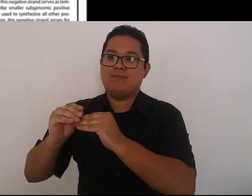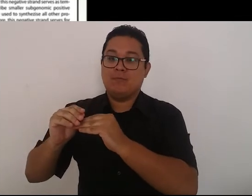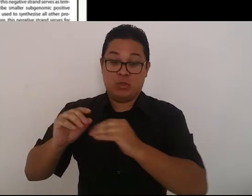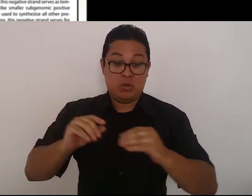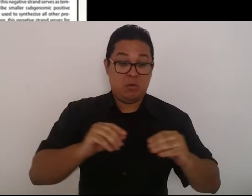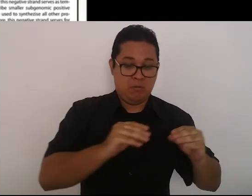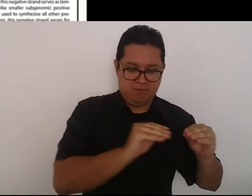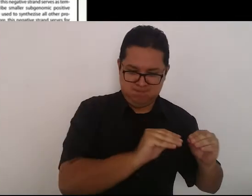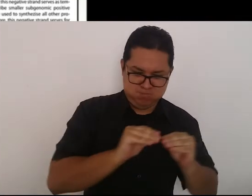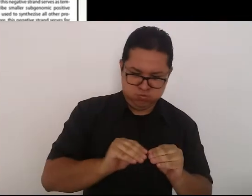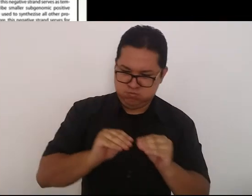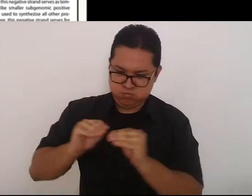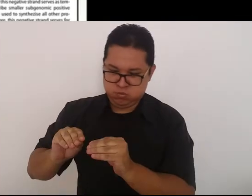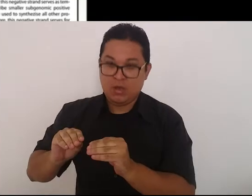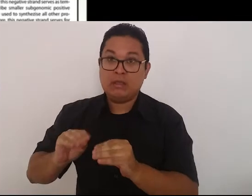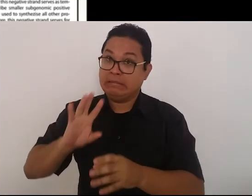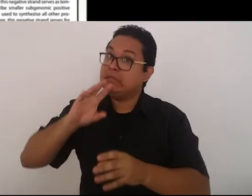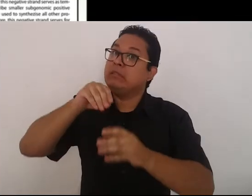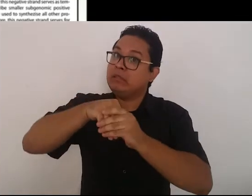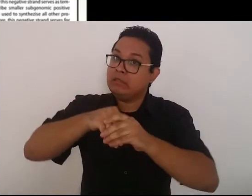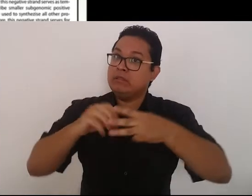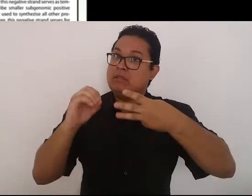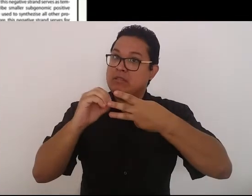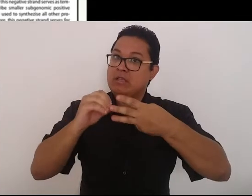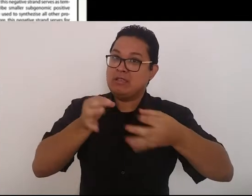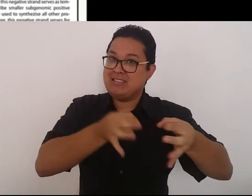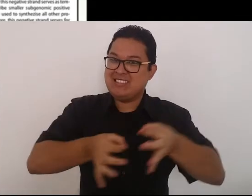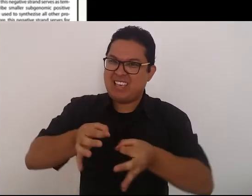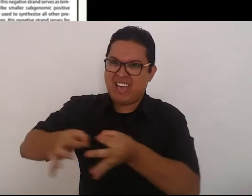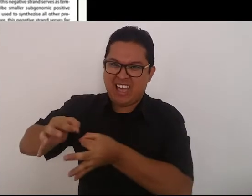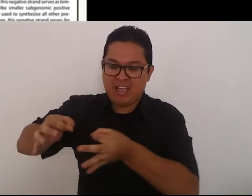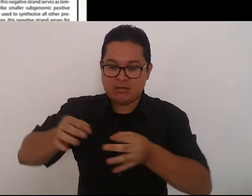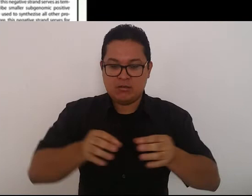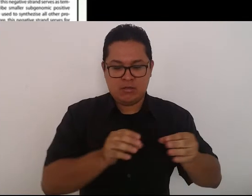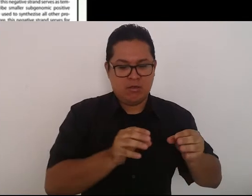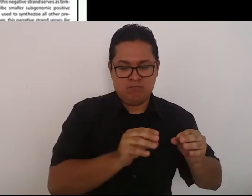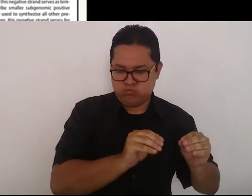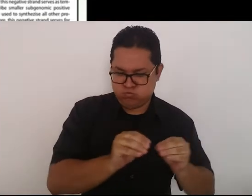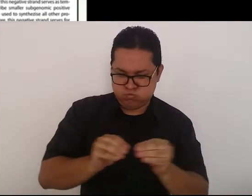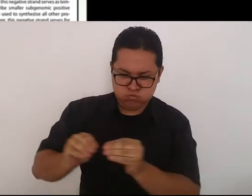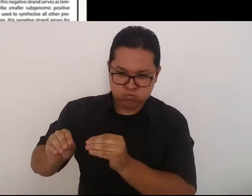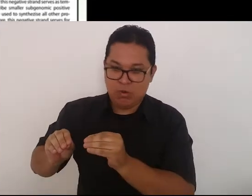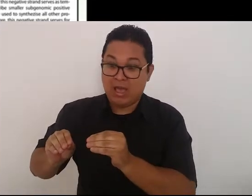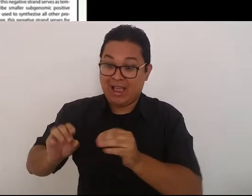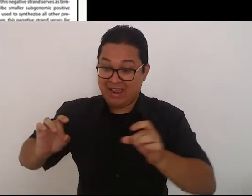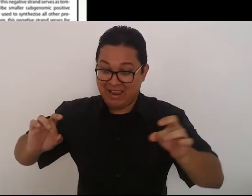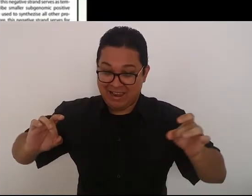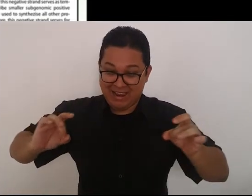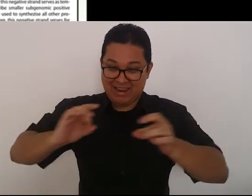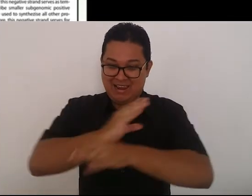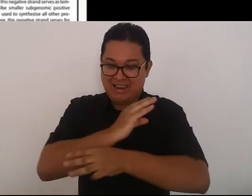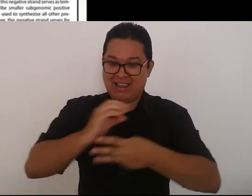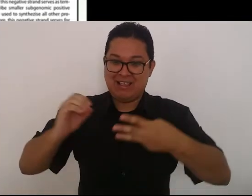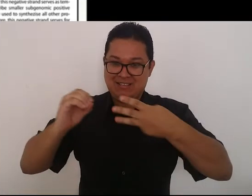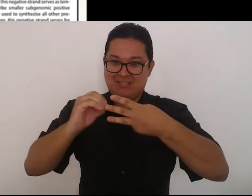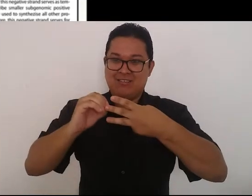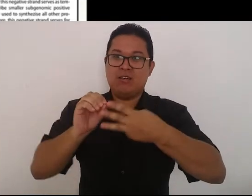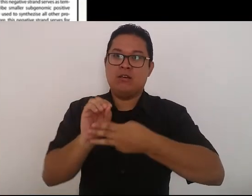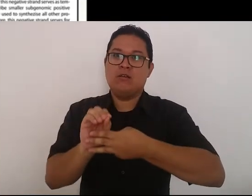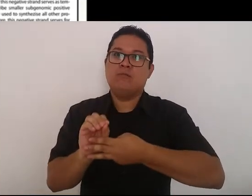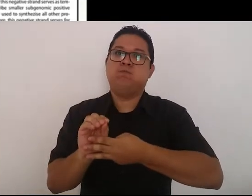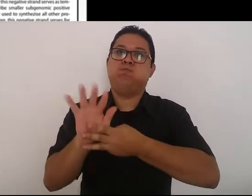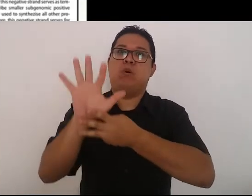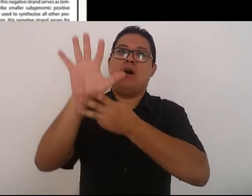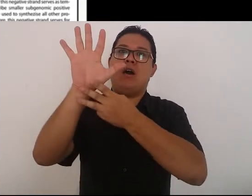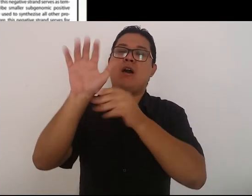certinho. Então aqui ele usou toda a maquinaria da sua célula para fazer centenas de cópias